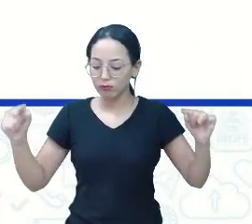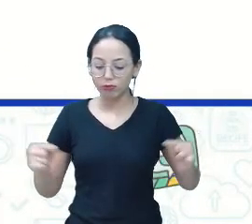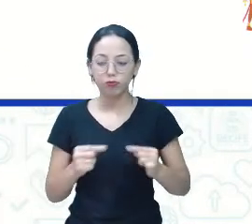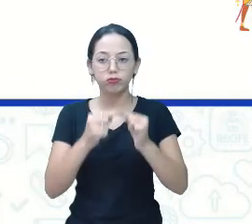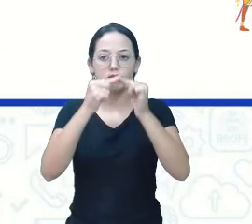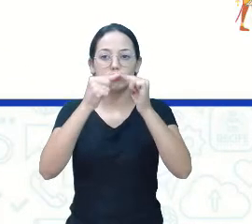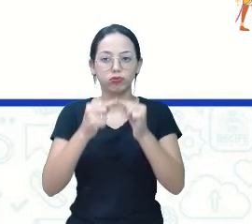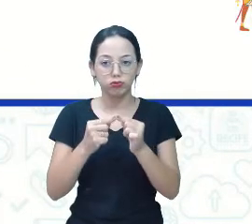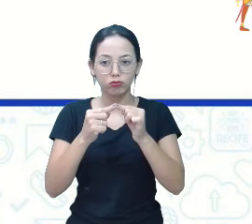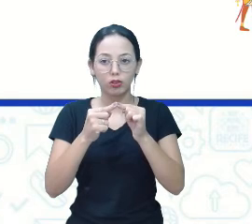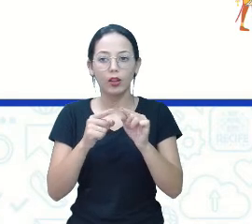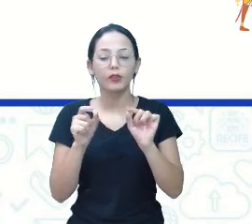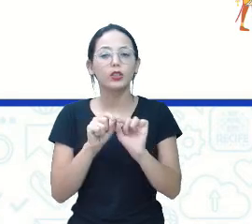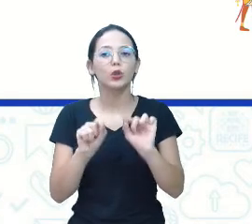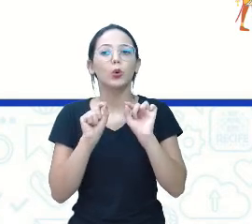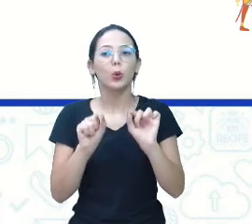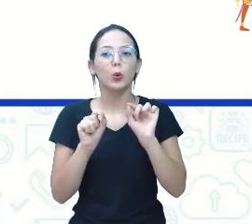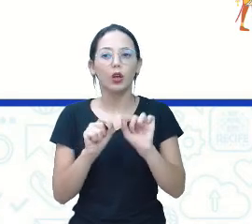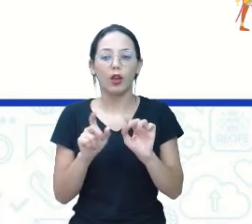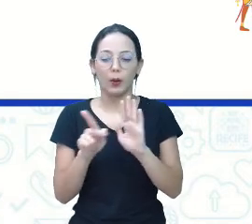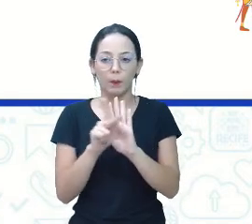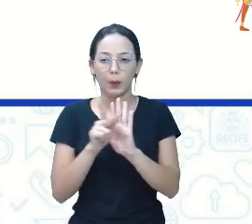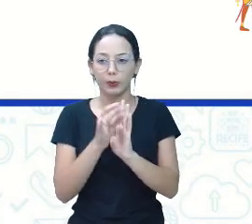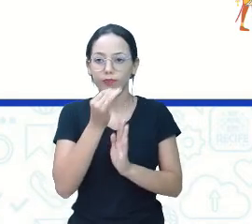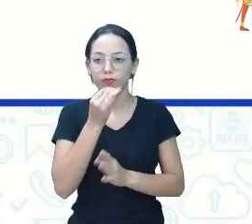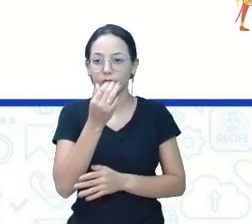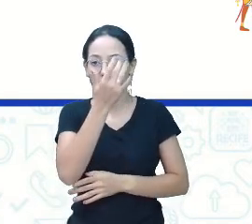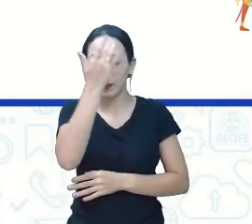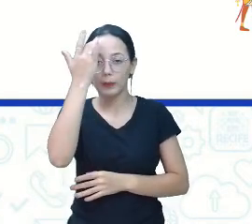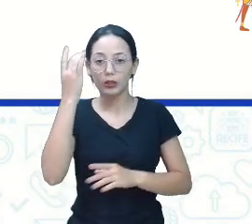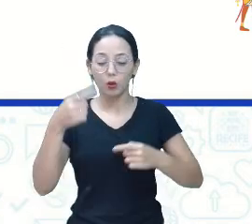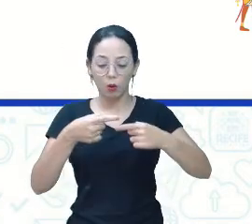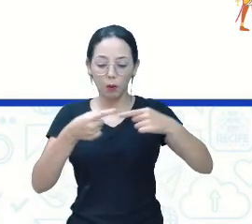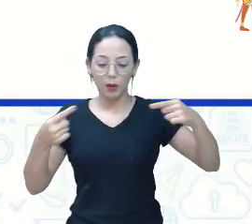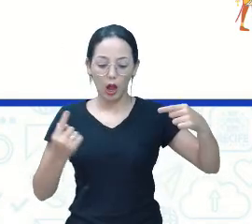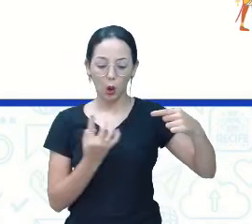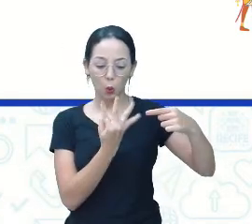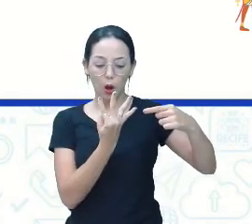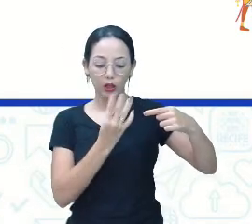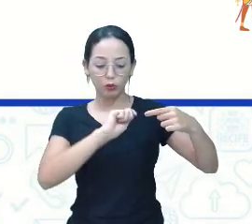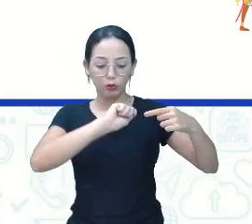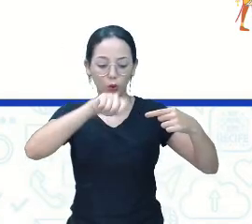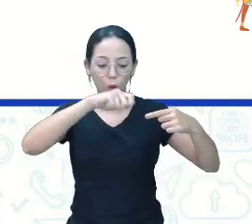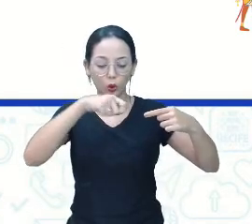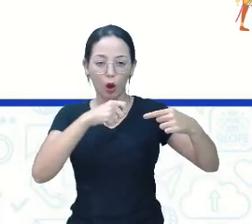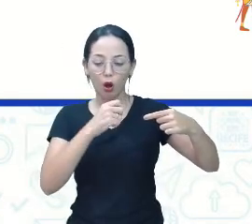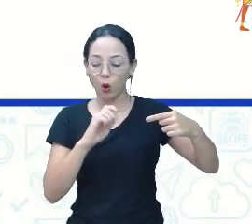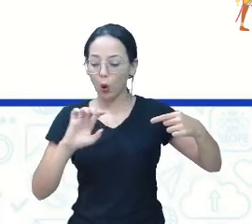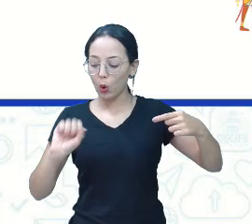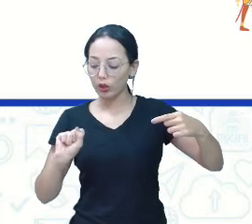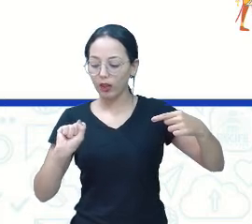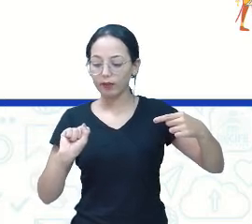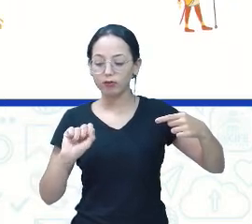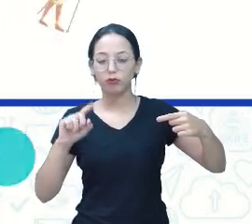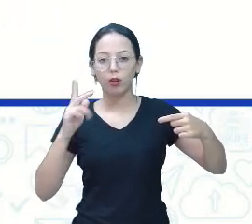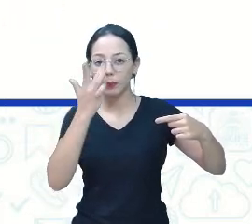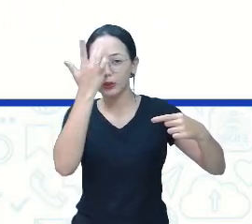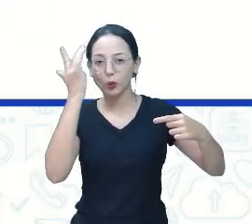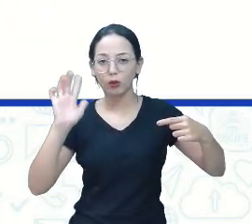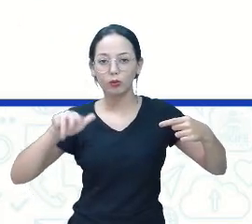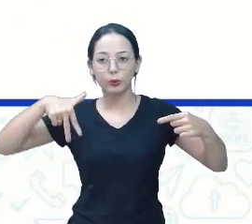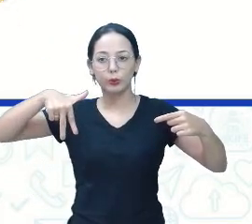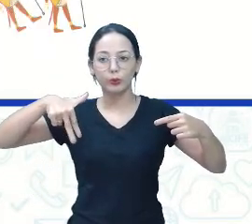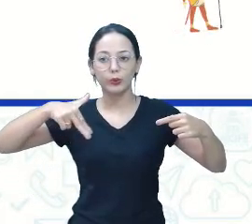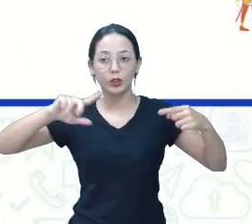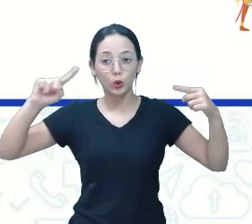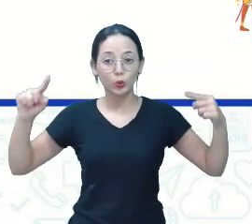depois os outros, fazia da seguinte forma. Mandavam uma pessoa ficar no quarto nó, outra ficar no oitavo nó. Então, quando ele